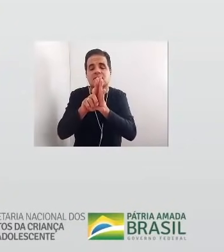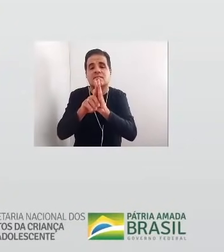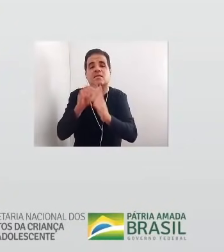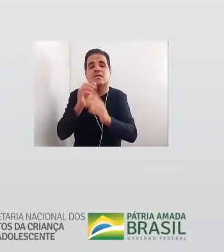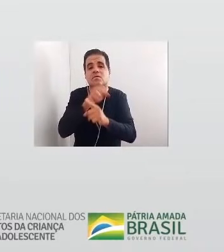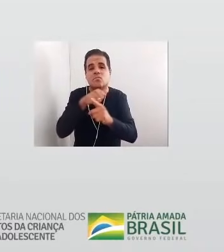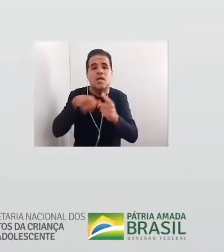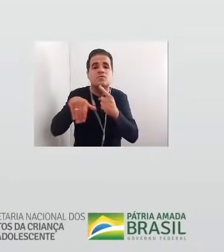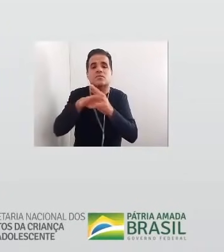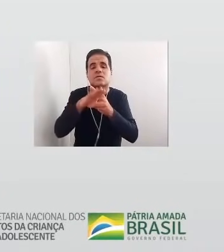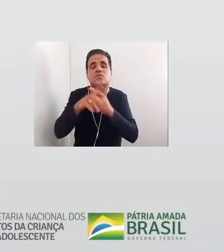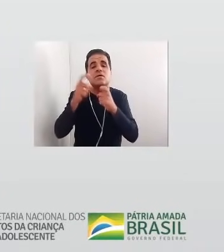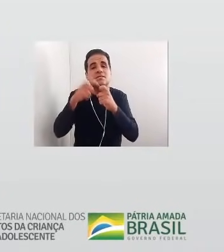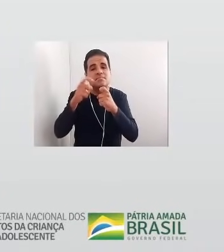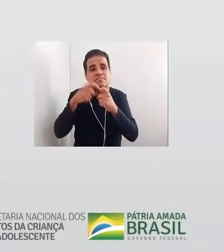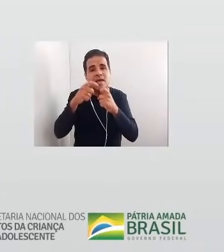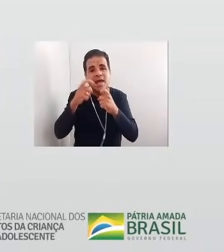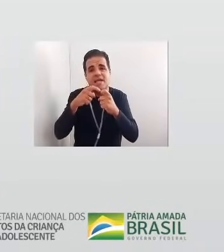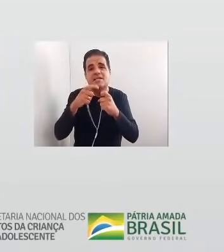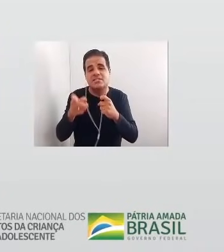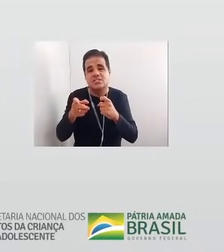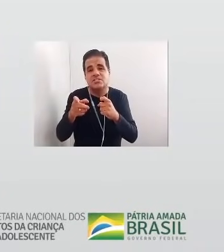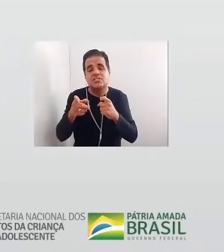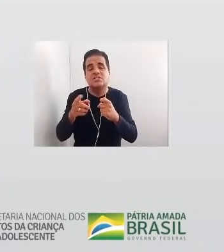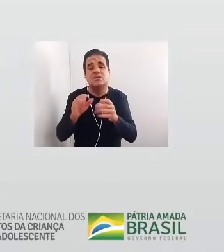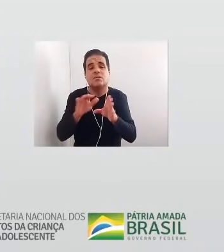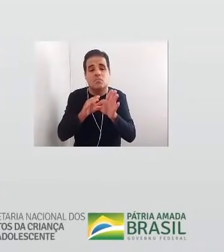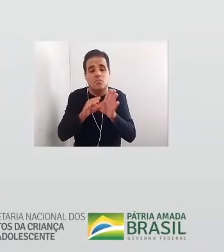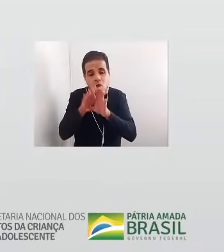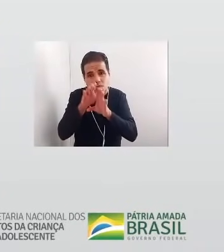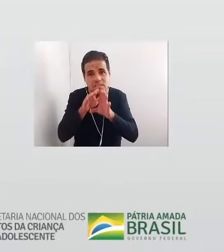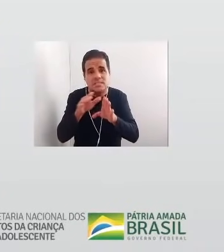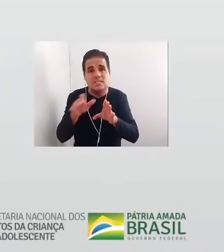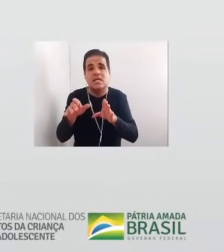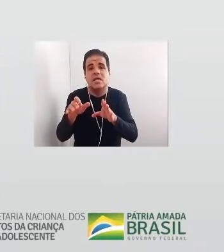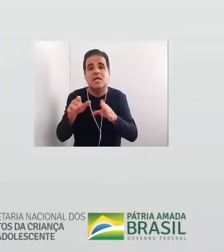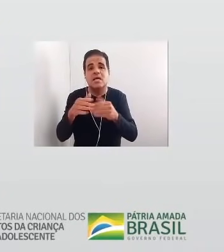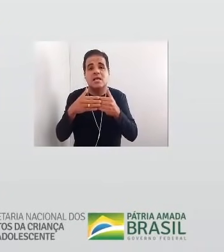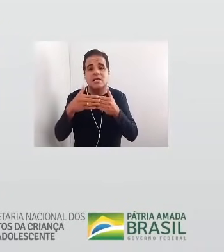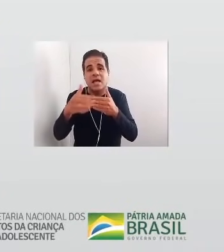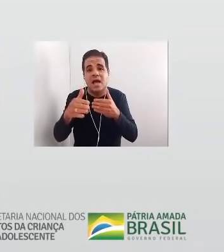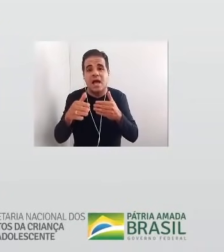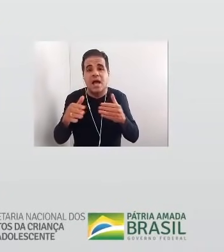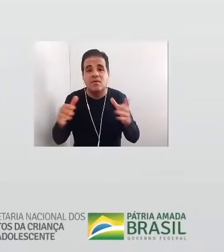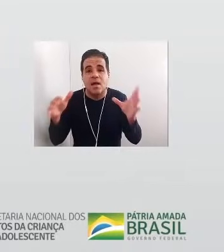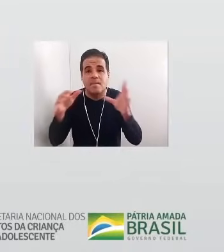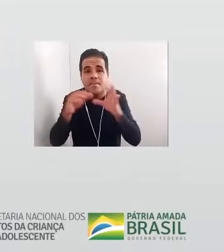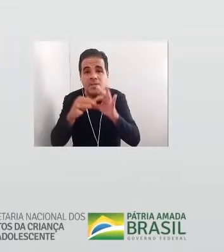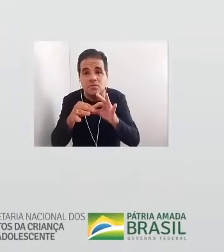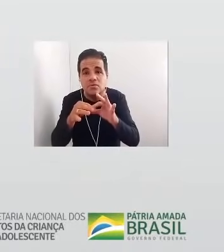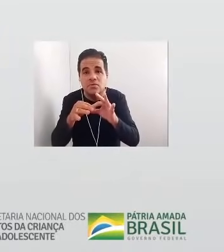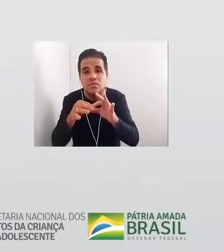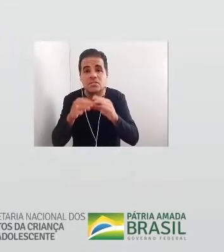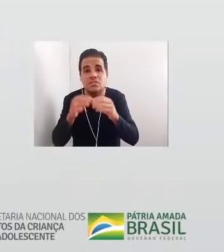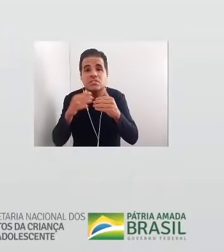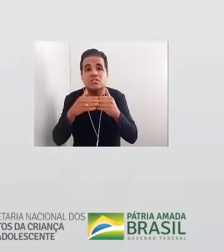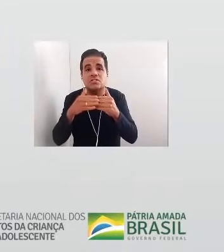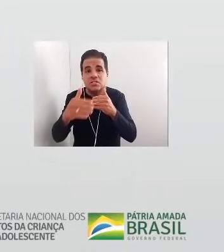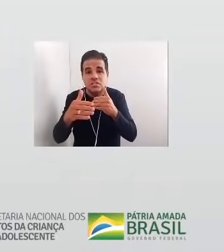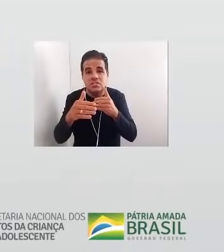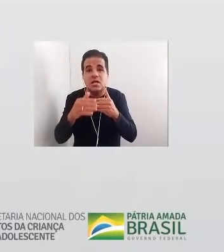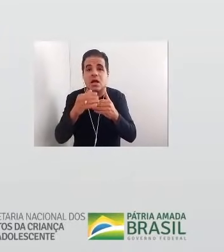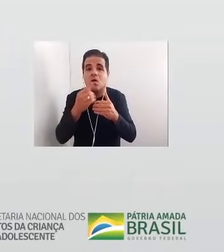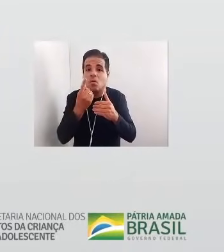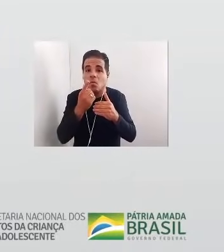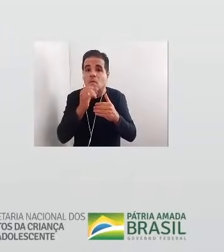associações médicas, por conselhos ligados à psicologia, à medicina. E um exemplo